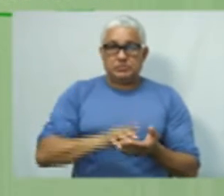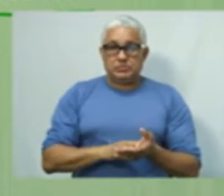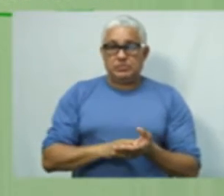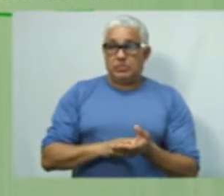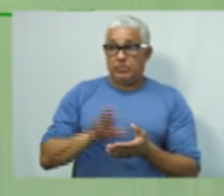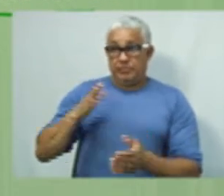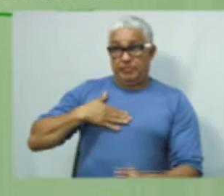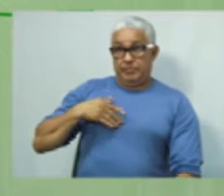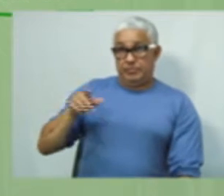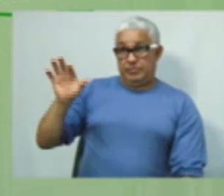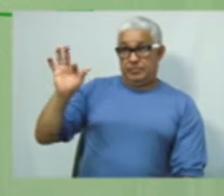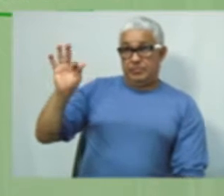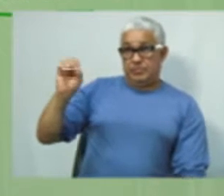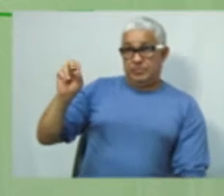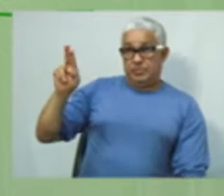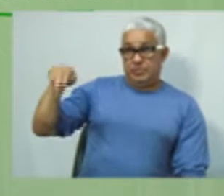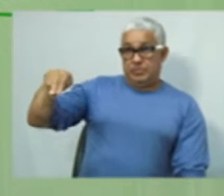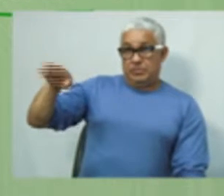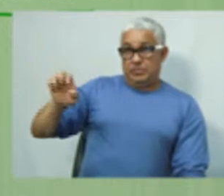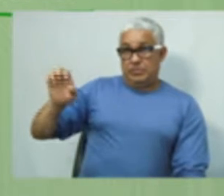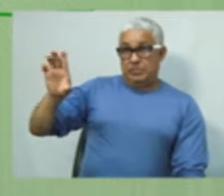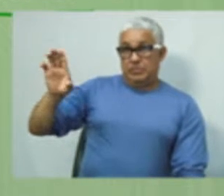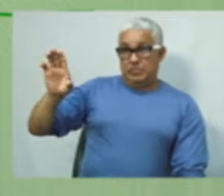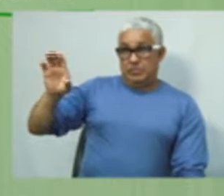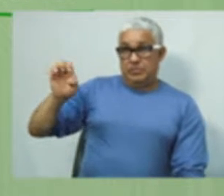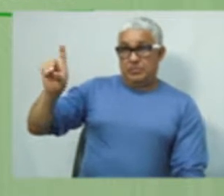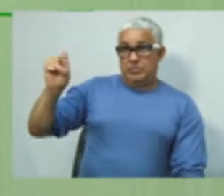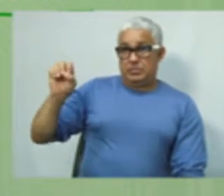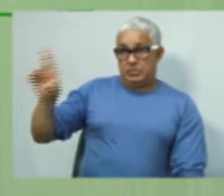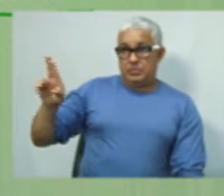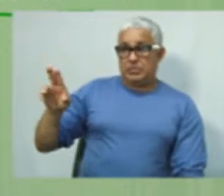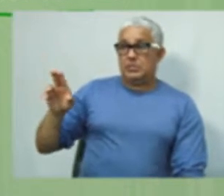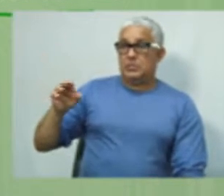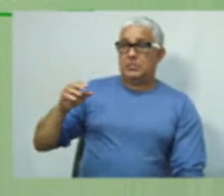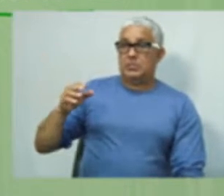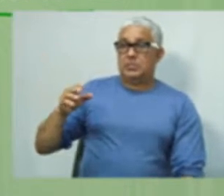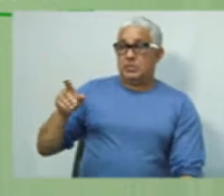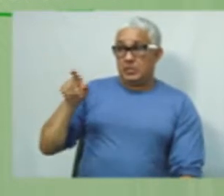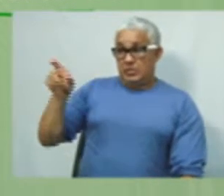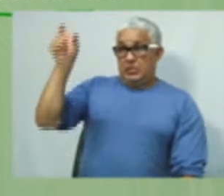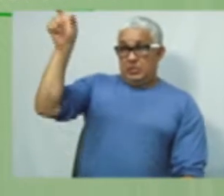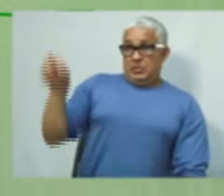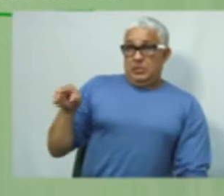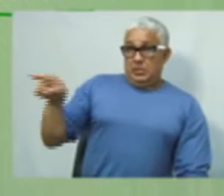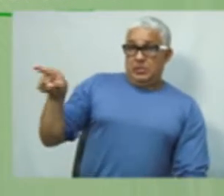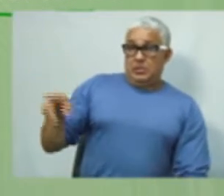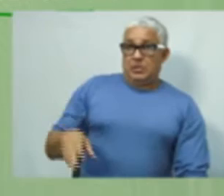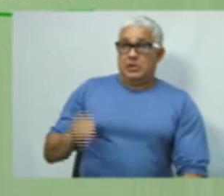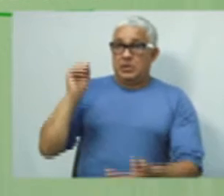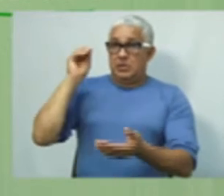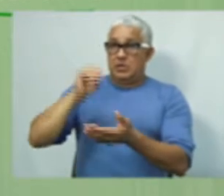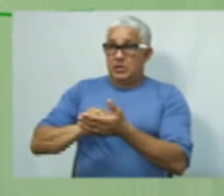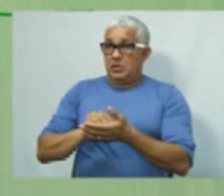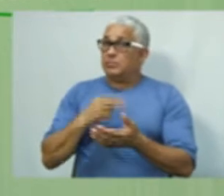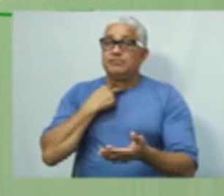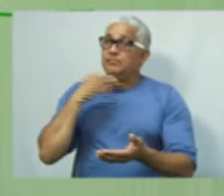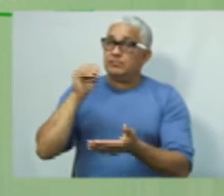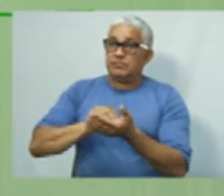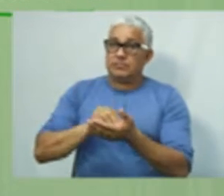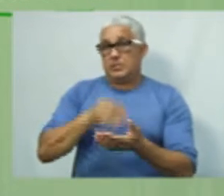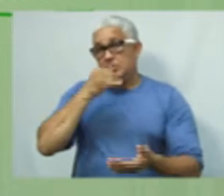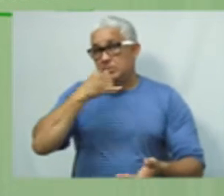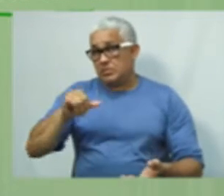meu fornecedor, para que eu possa continuar girando a minha empresa, ou seja, que ela não falte energia, que eu cumpra o